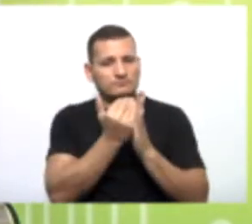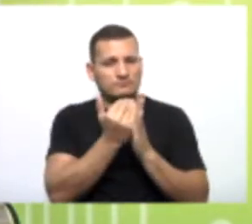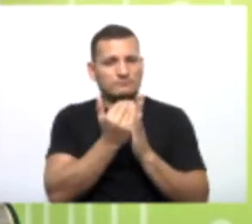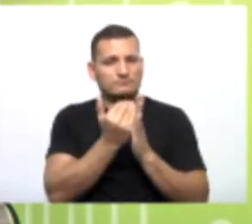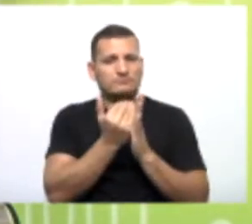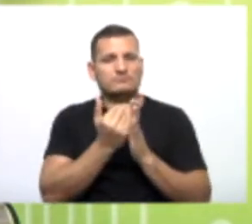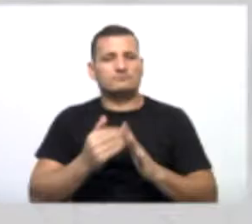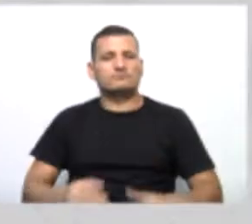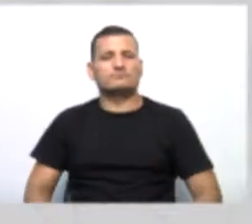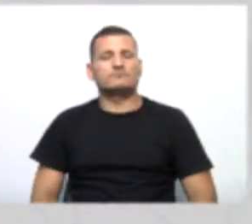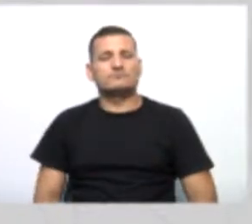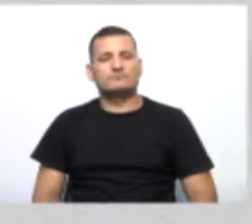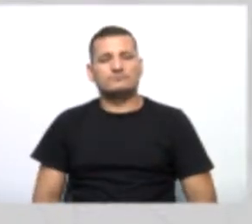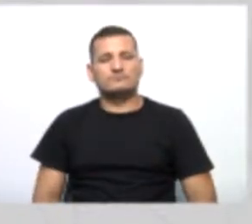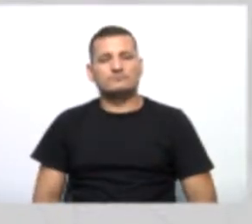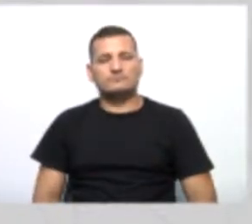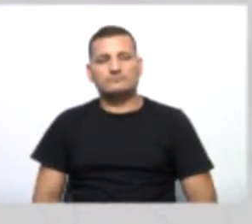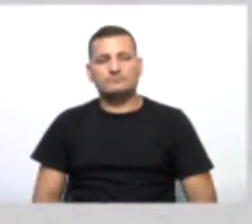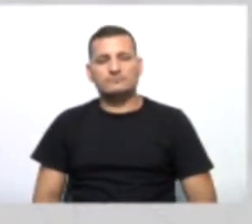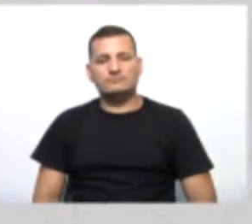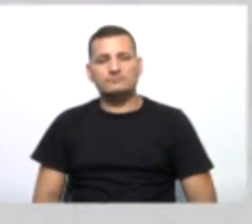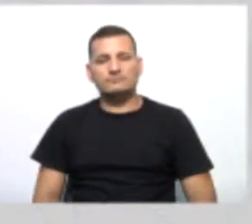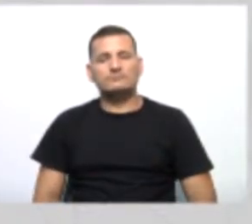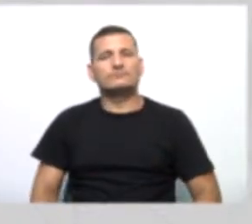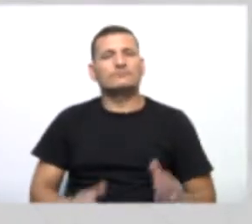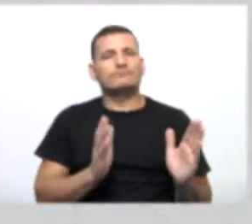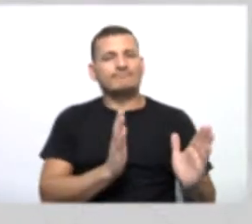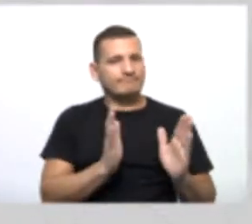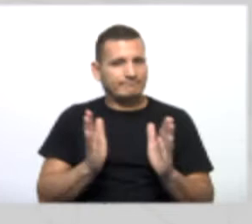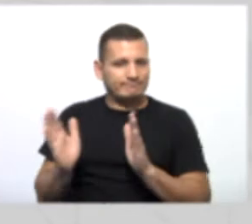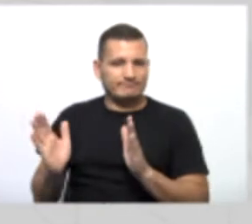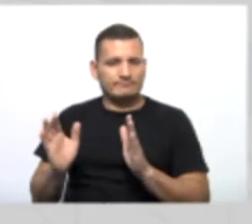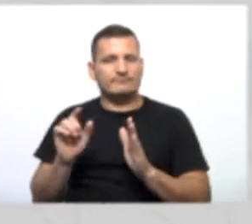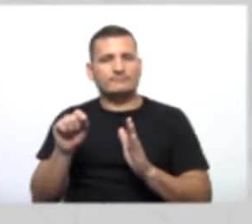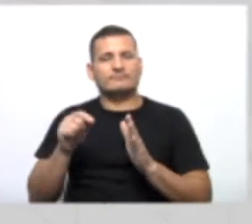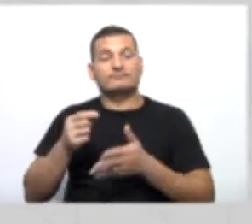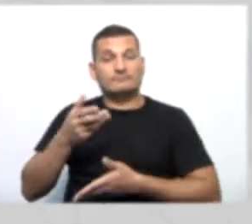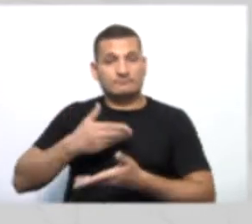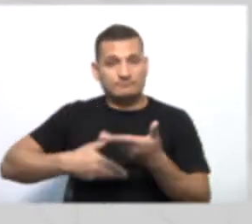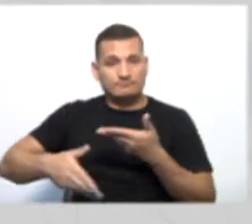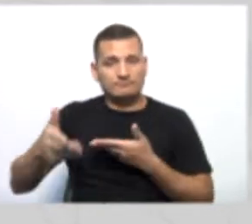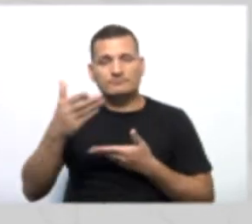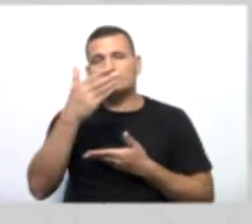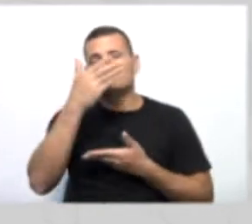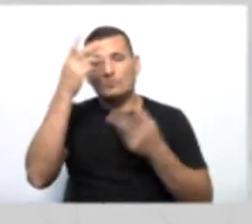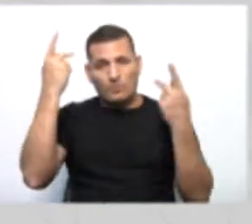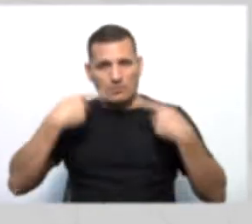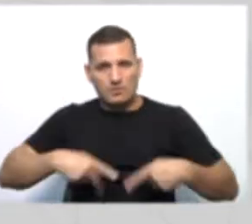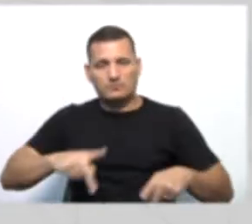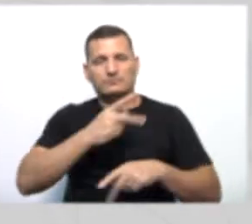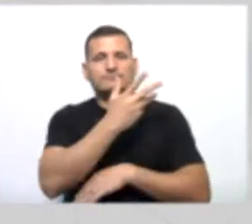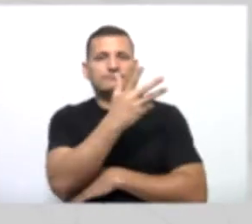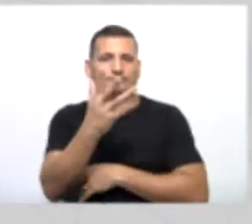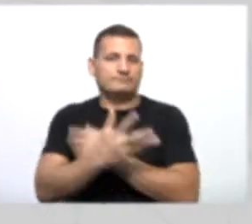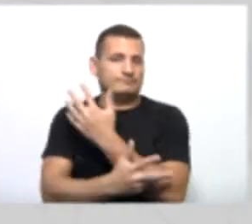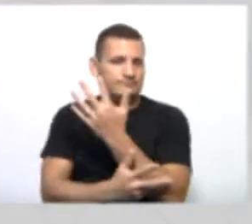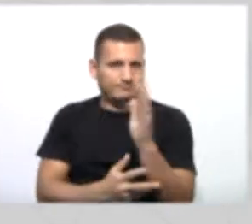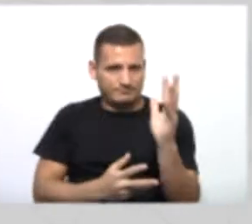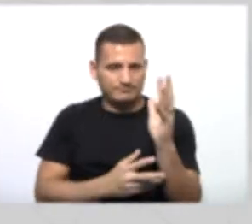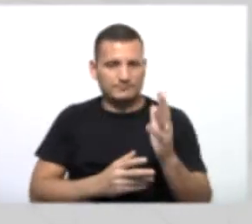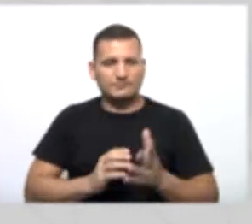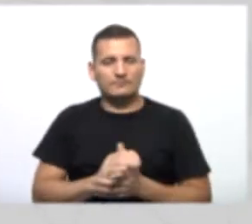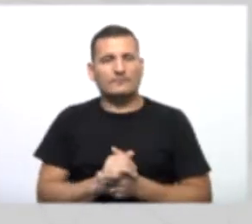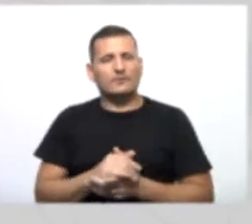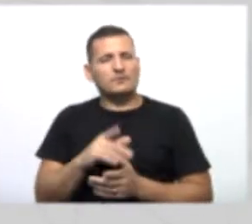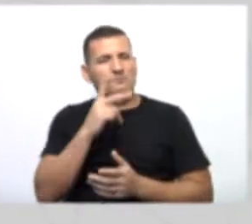Vamos lá no slide então, olha aí. Etapas da relação homem versus meio ambiente. Parece